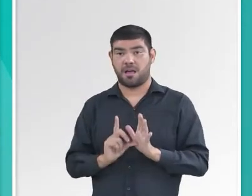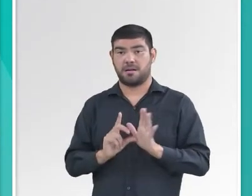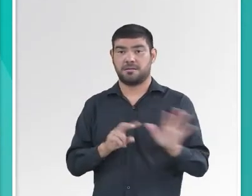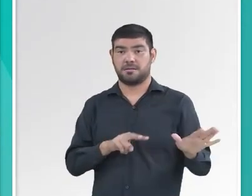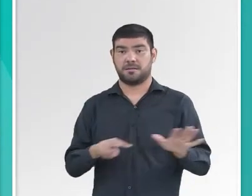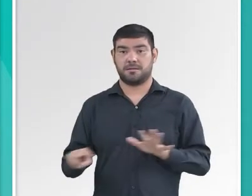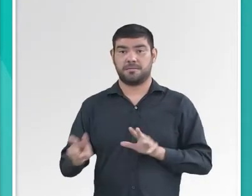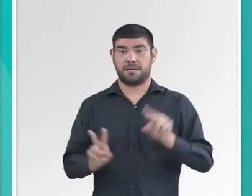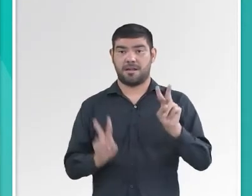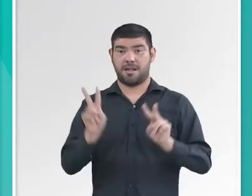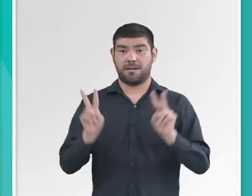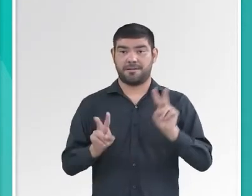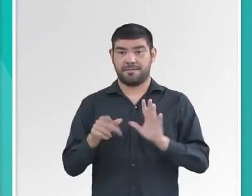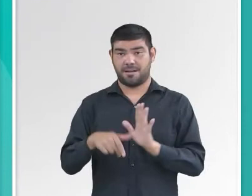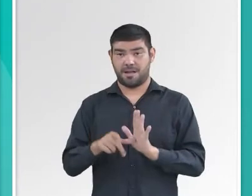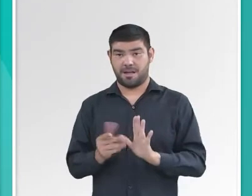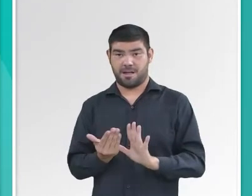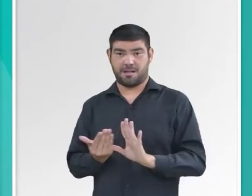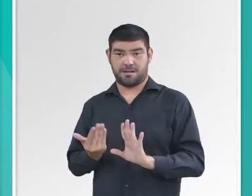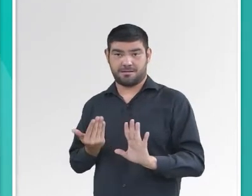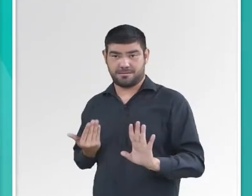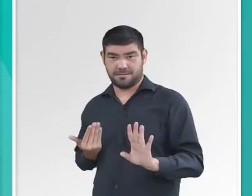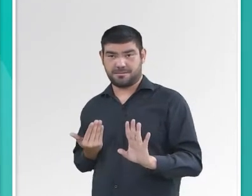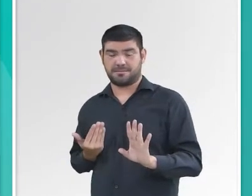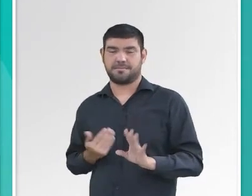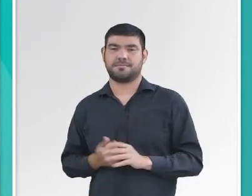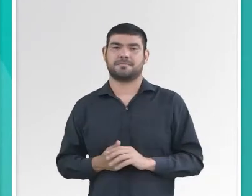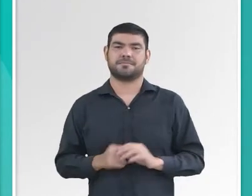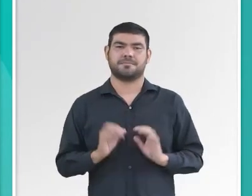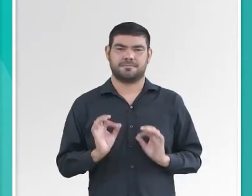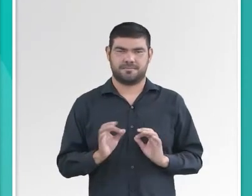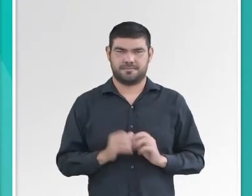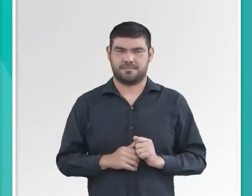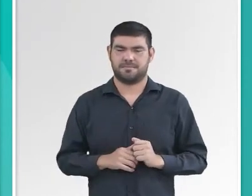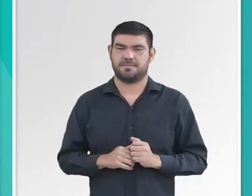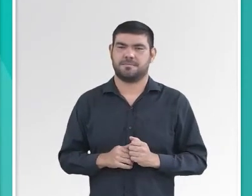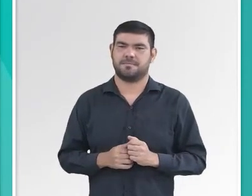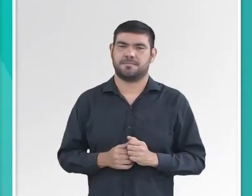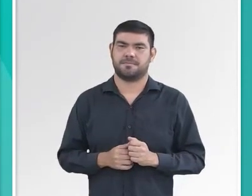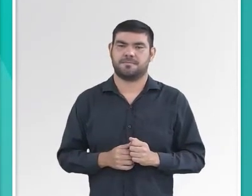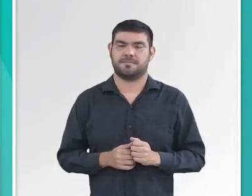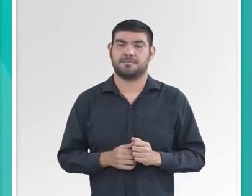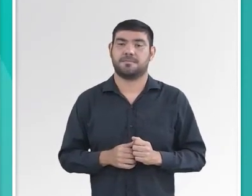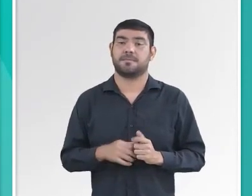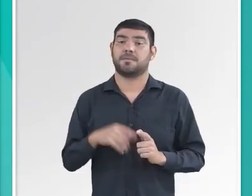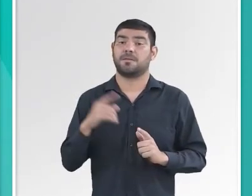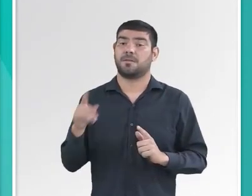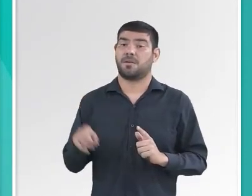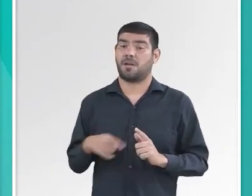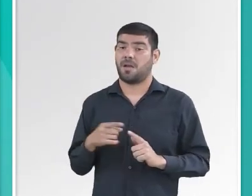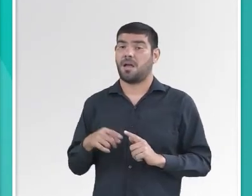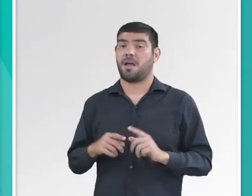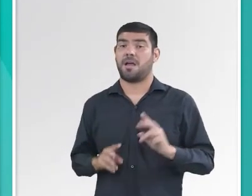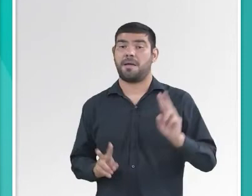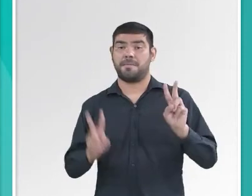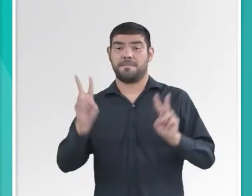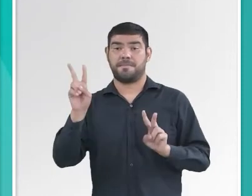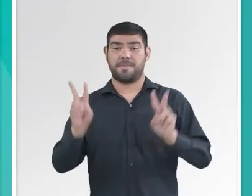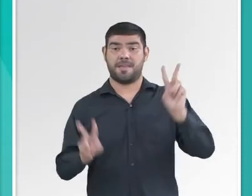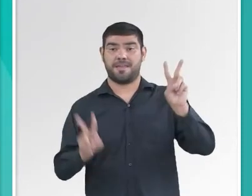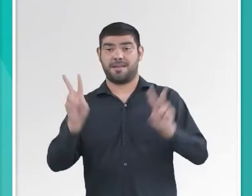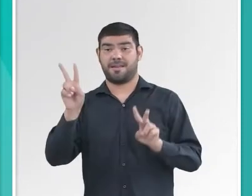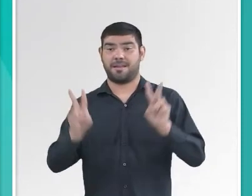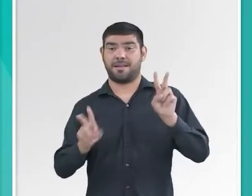ao objeto que está sendo resenhado, certo? Então, no caso aí, qual é o objeto? É a banda da Bica, ela